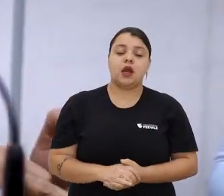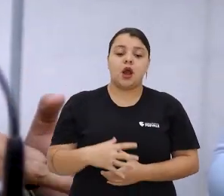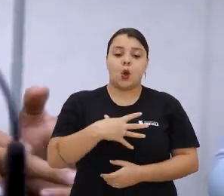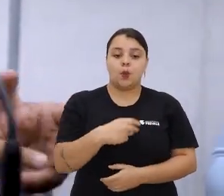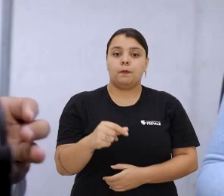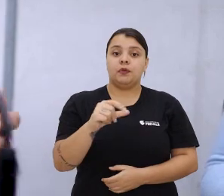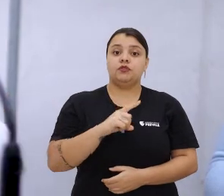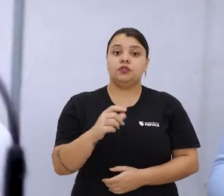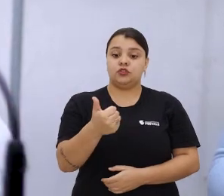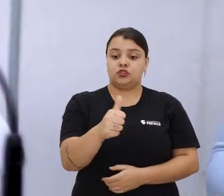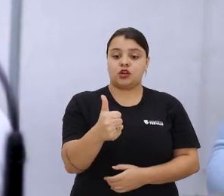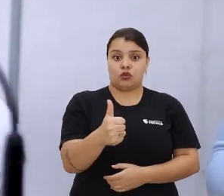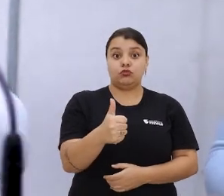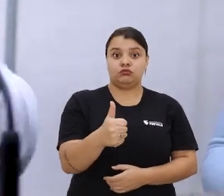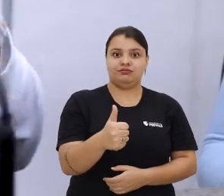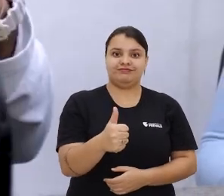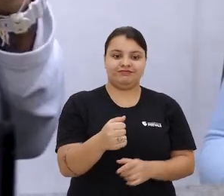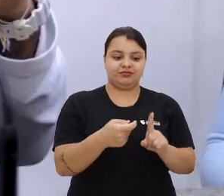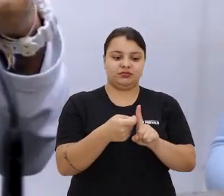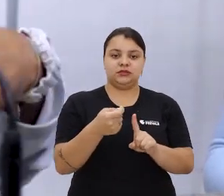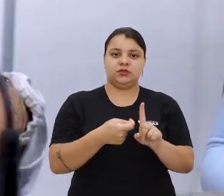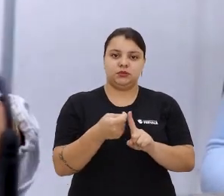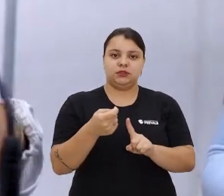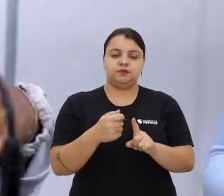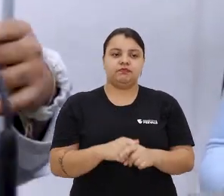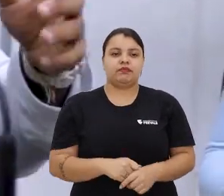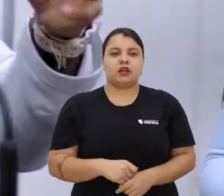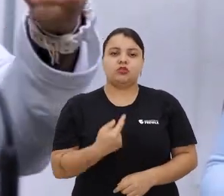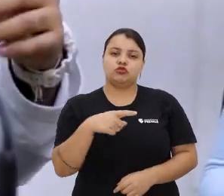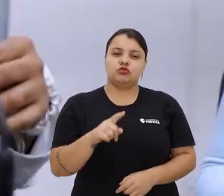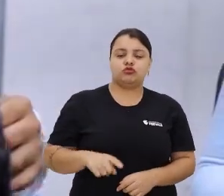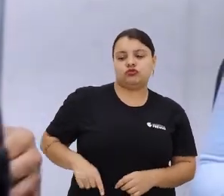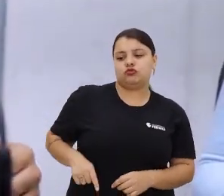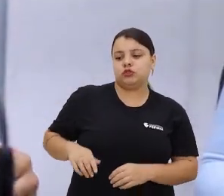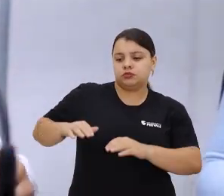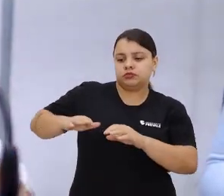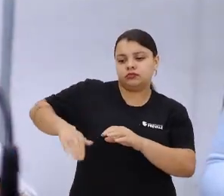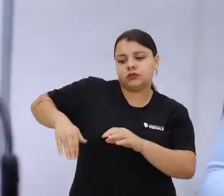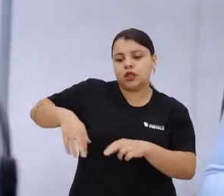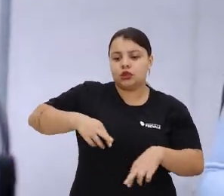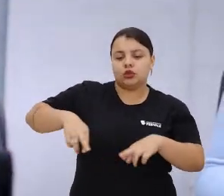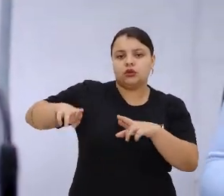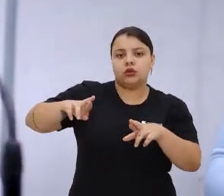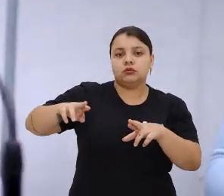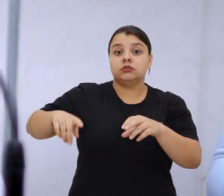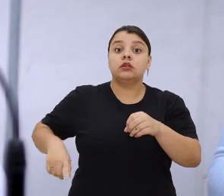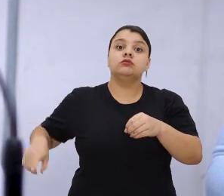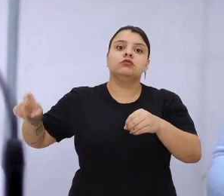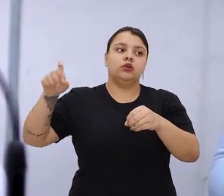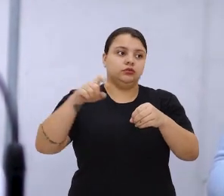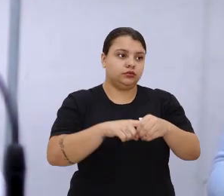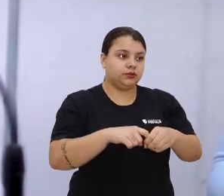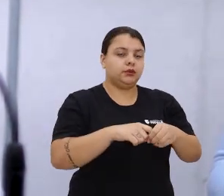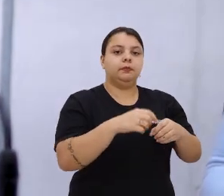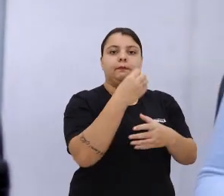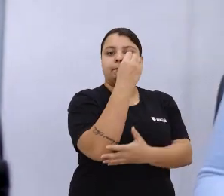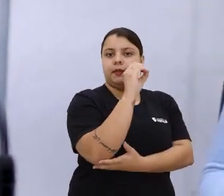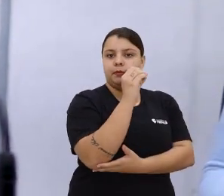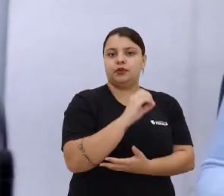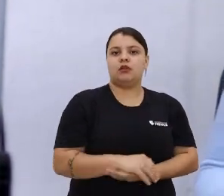tomou café, a gente foi pro Lago Negro, fizemos umas fotos, vim para Porto Alegre, era um dia de um amistoso,